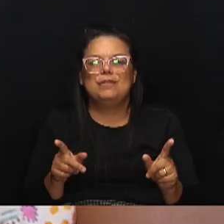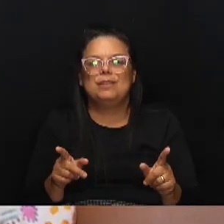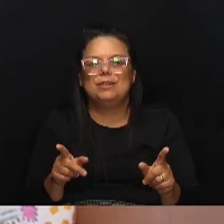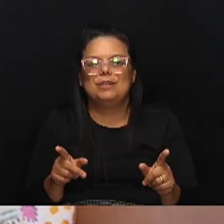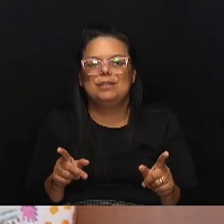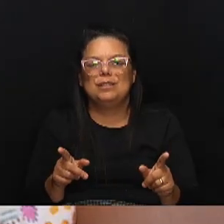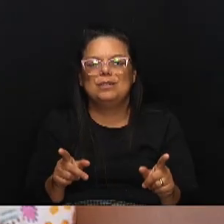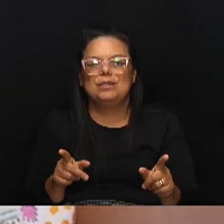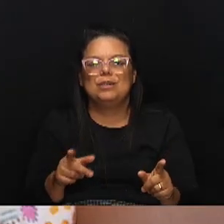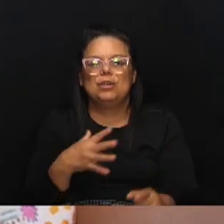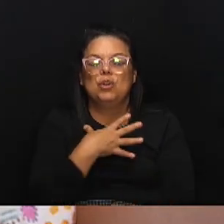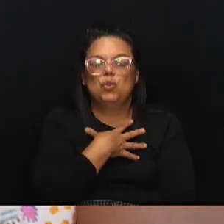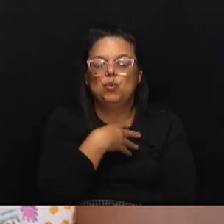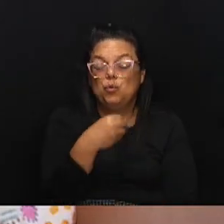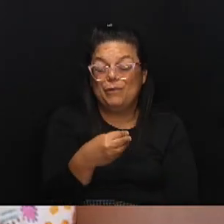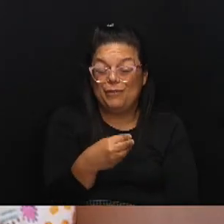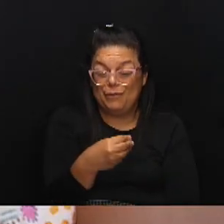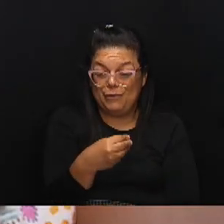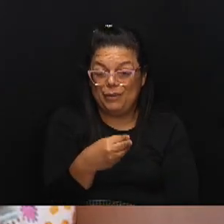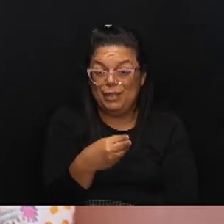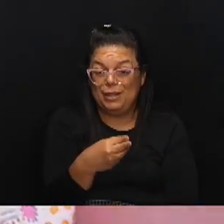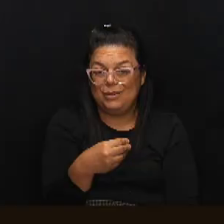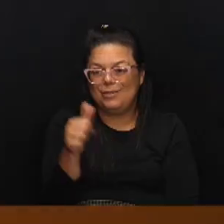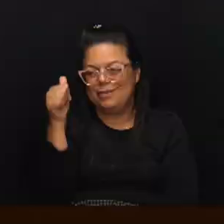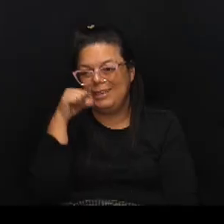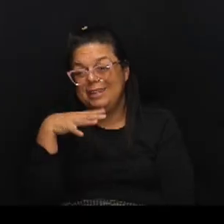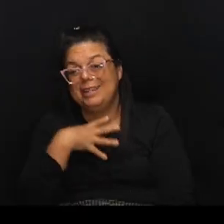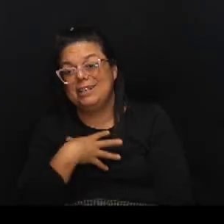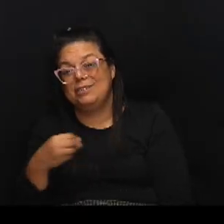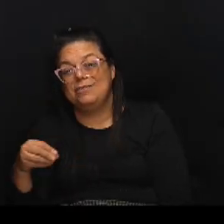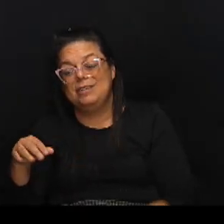ascensão do filho e das filhas.